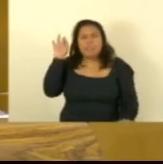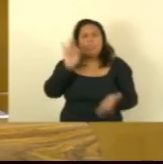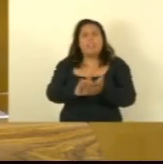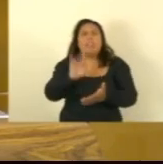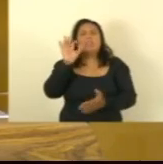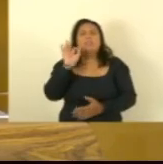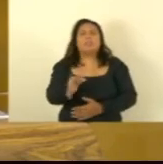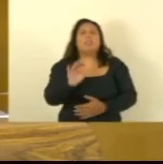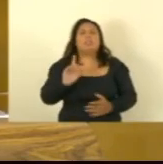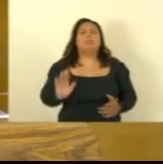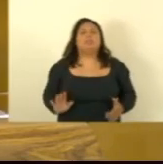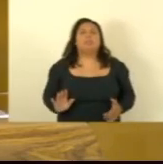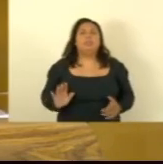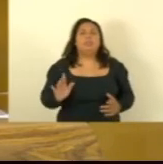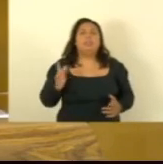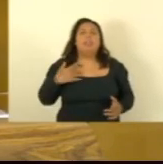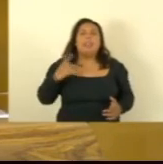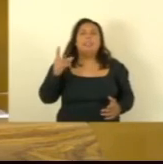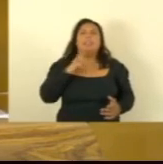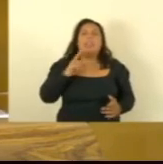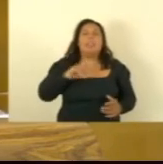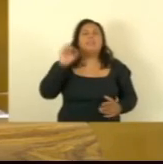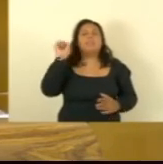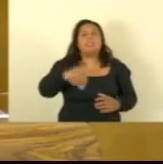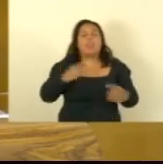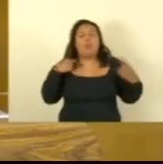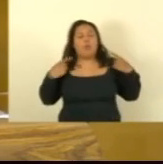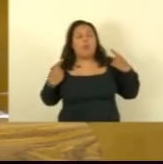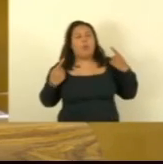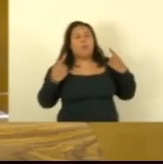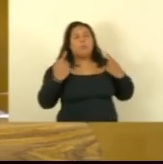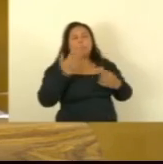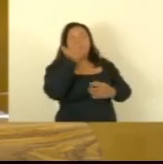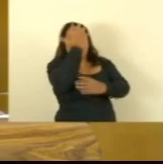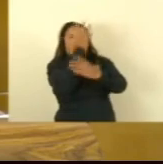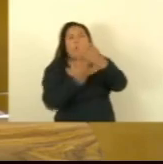certa, que houve sim omissão